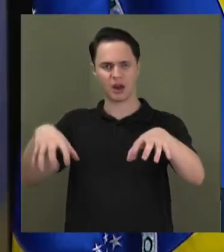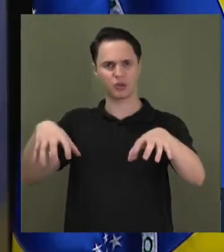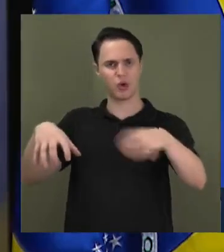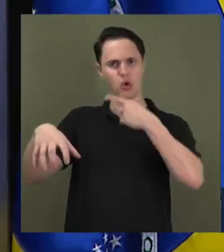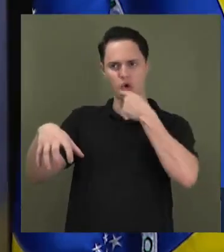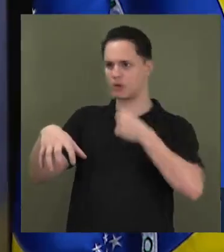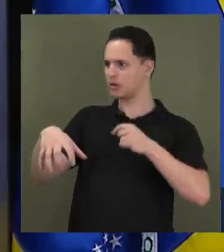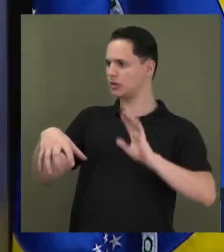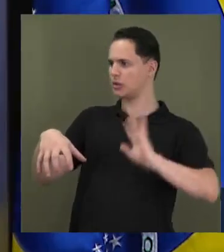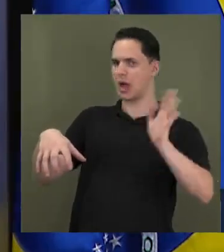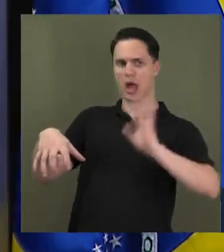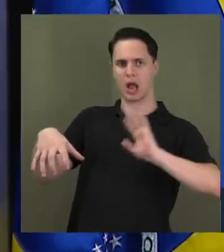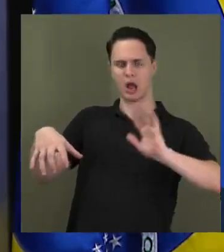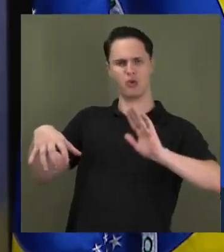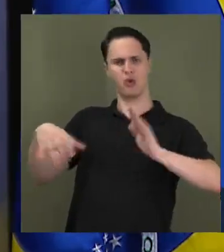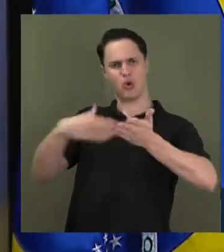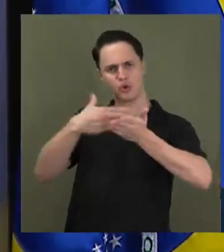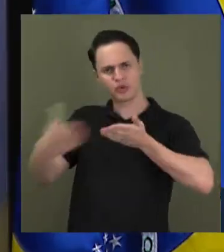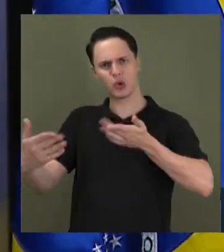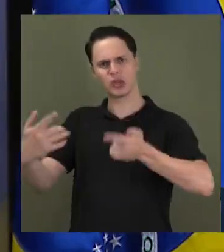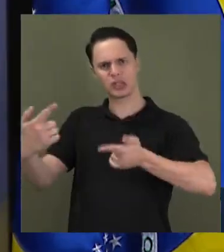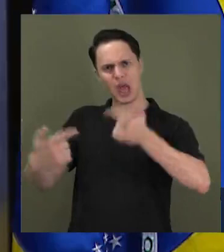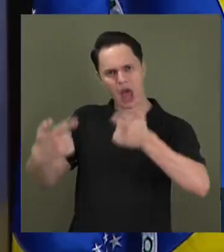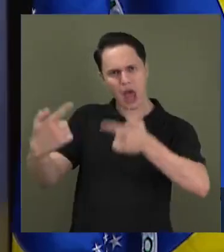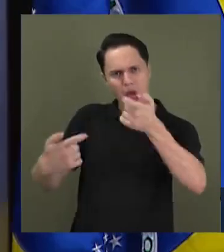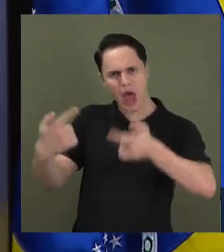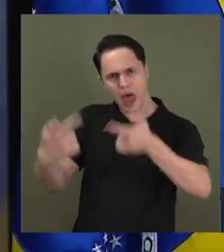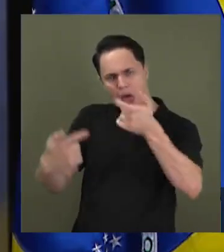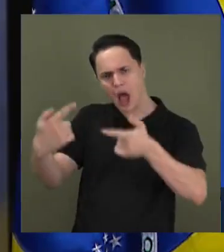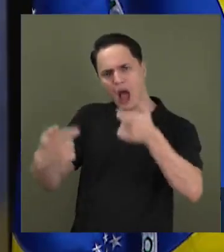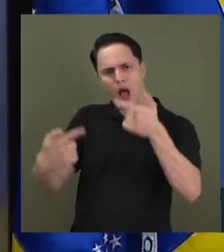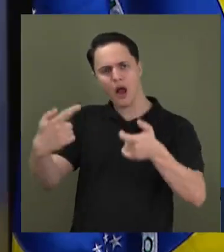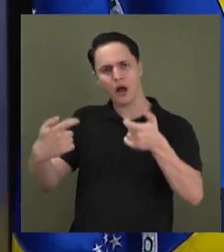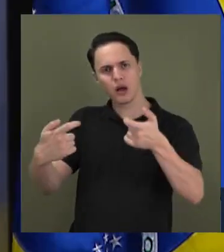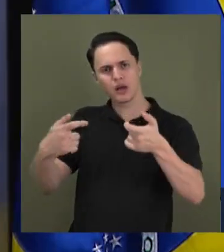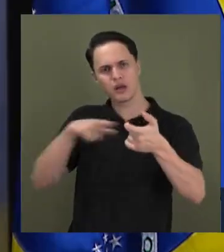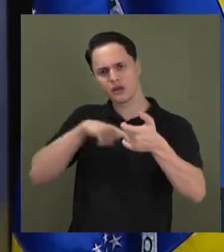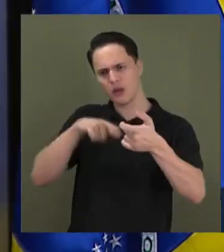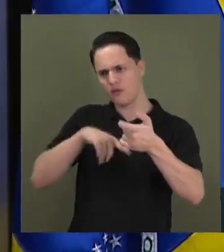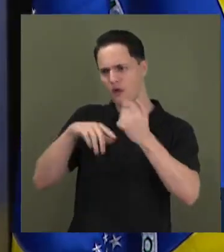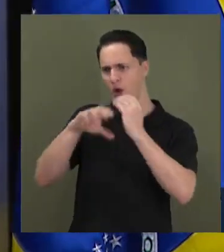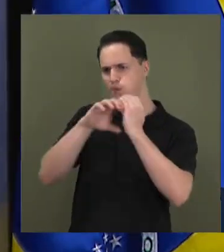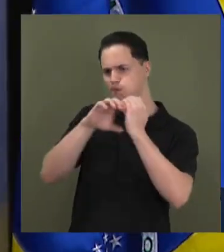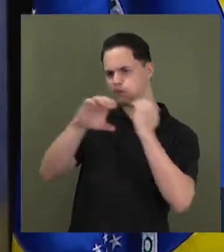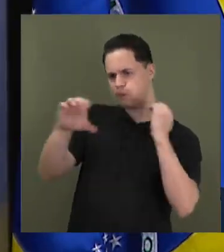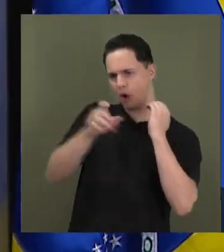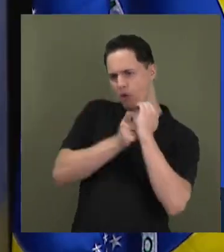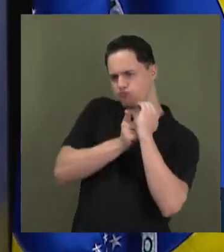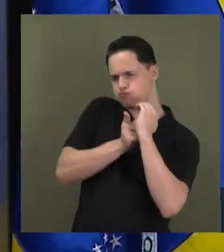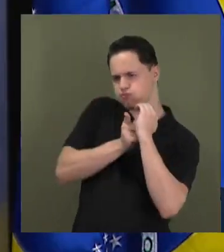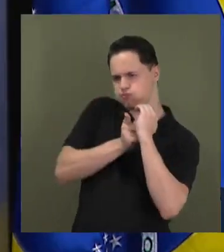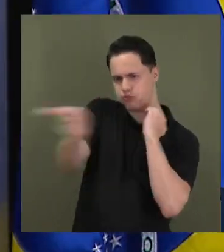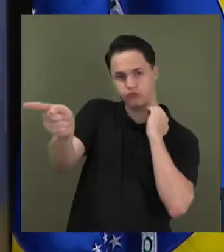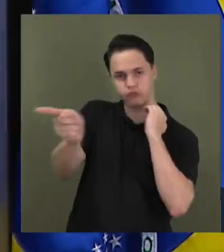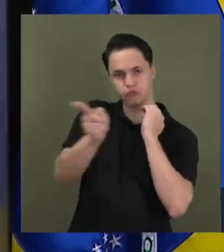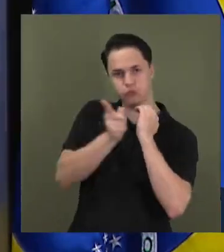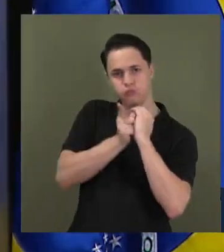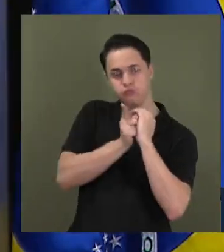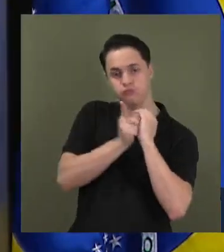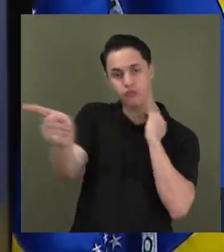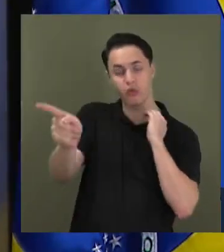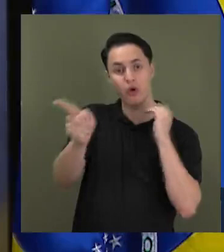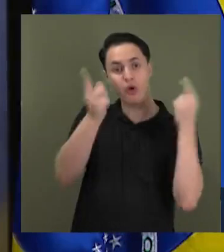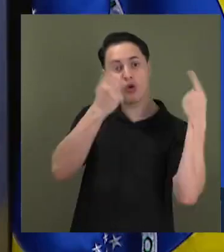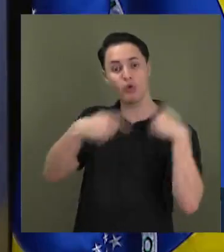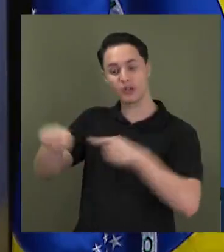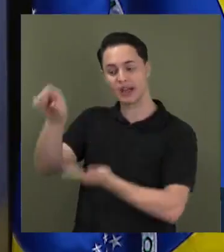Rússia, começando a guerra propriamente dita com o lançamento de mísseis, inclusive em direção à